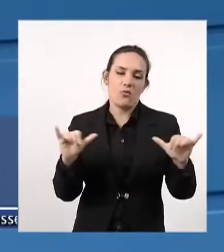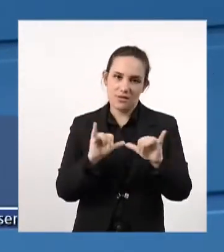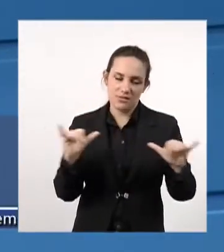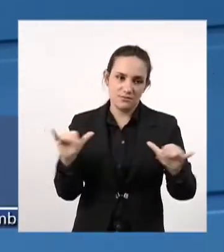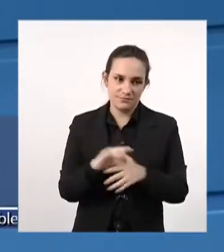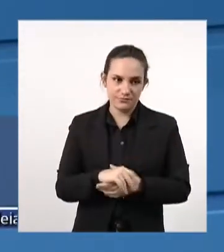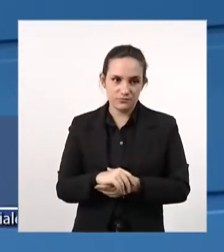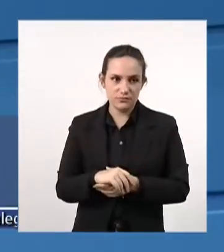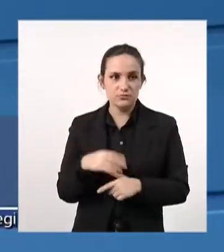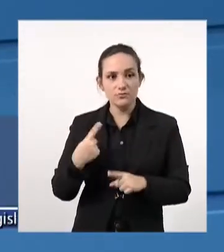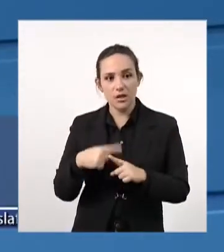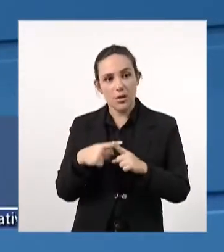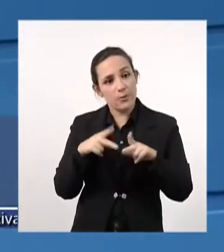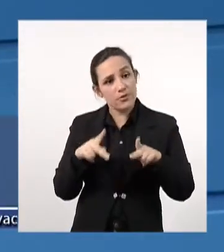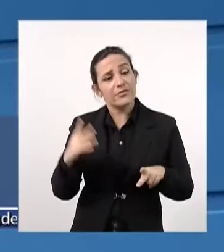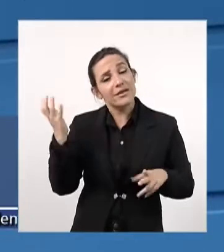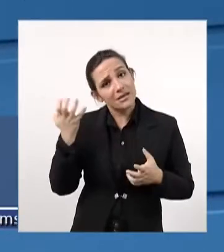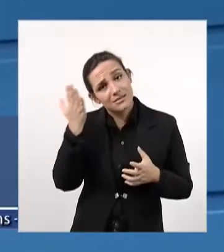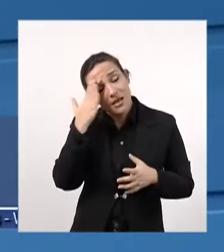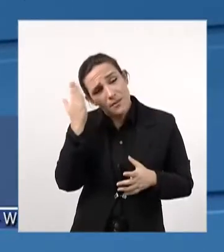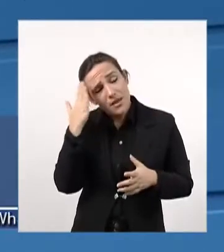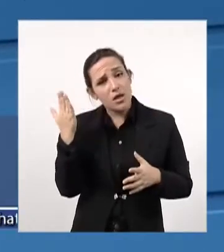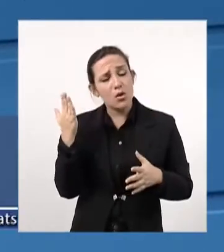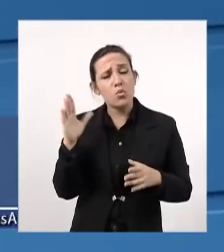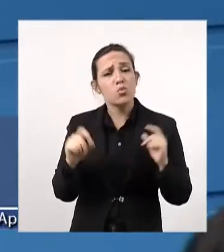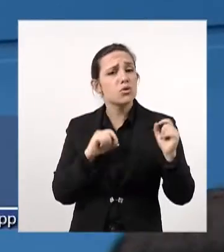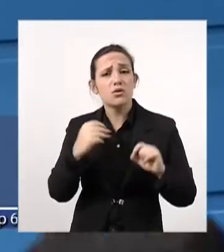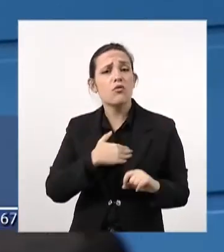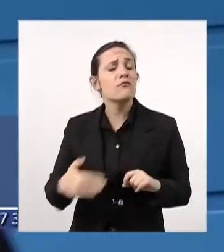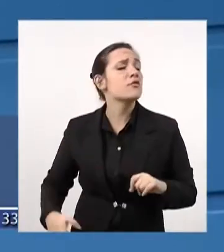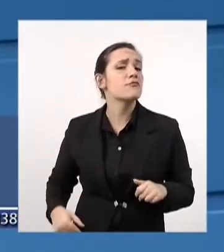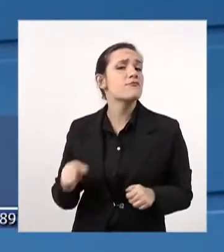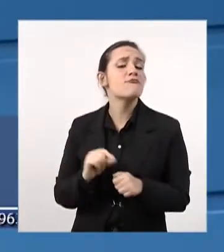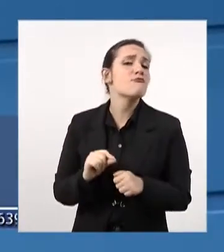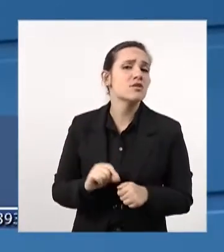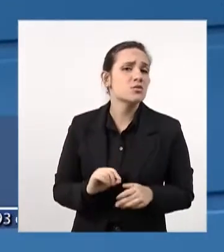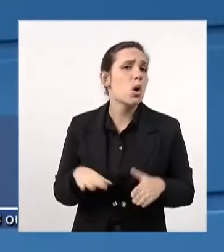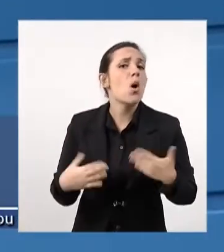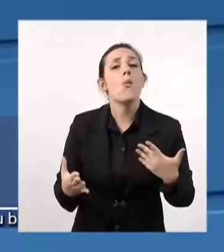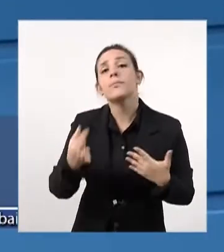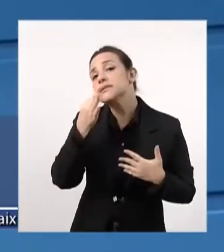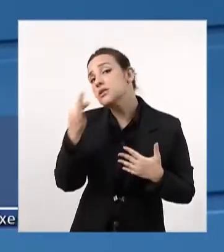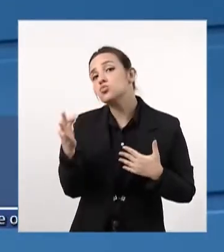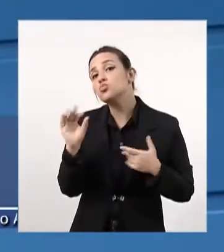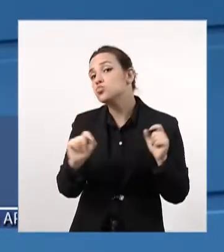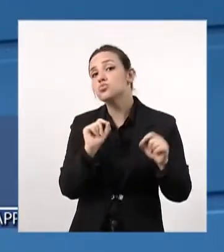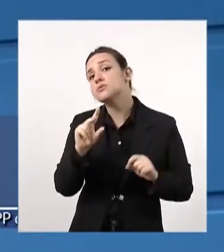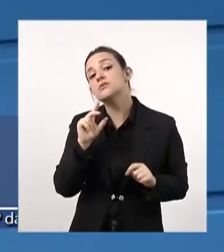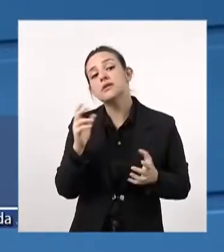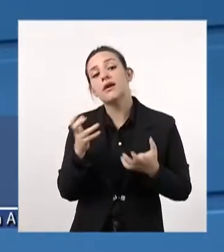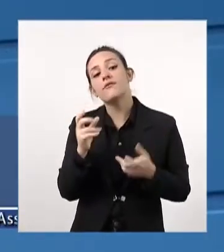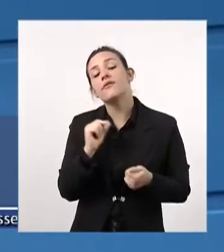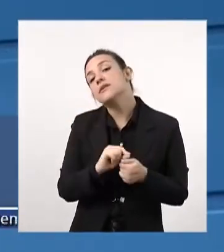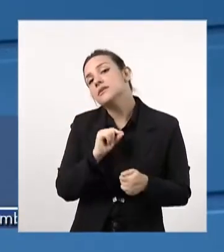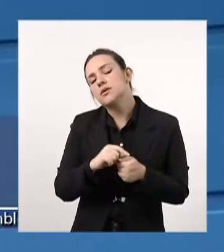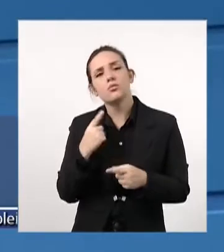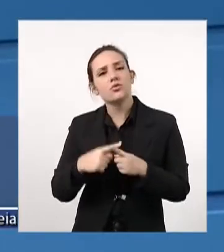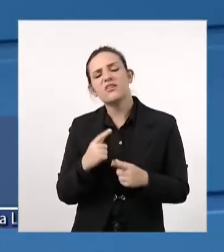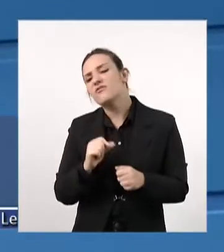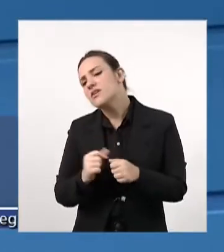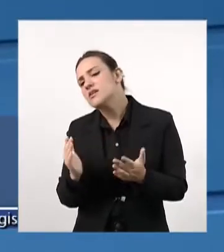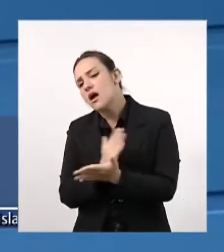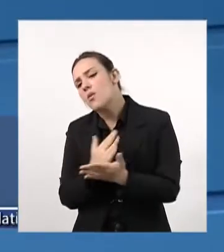quer saber do parlamento, né, o que o governo está realizando, por que deixou de realizar uma